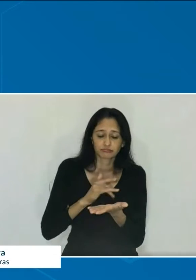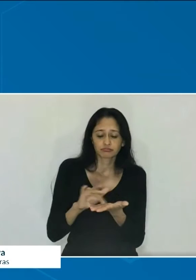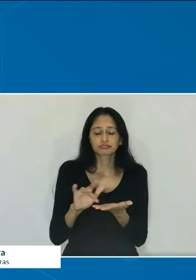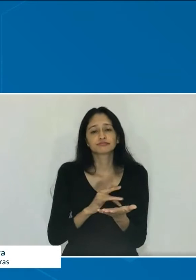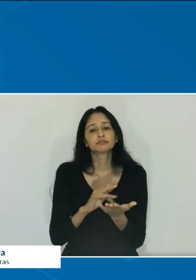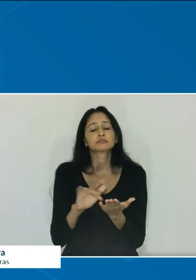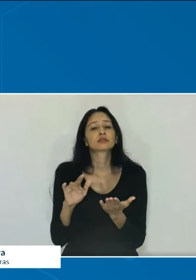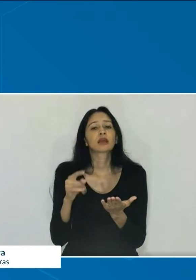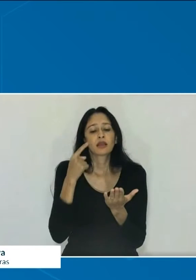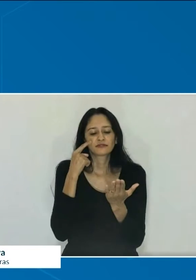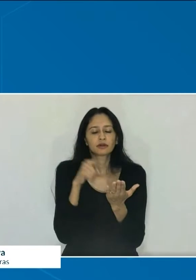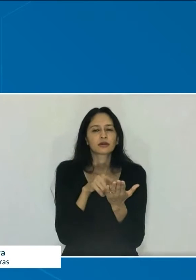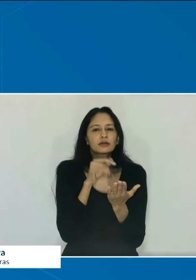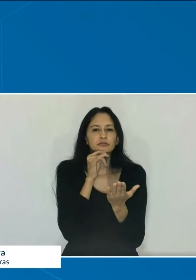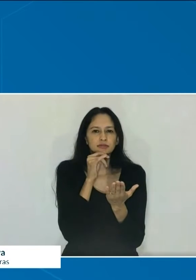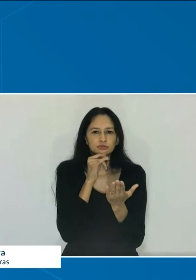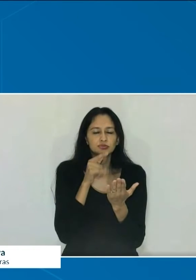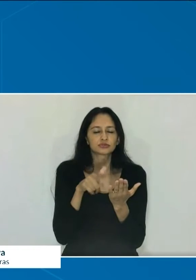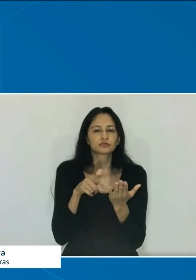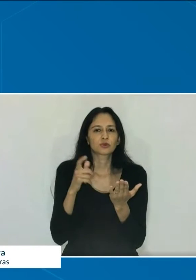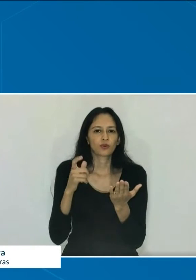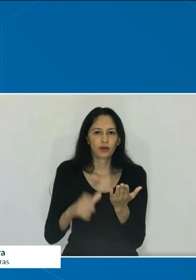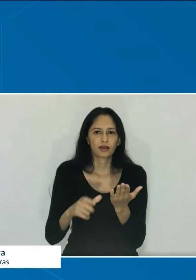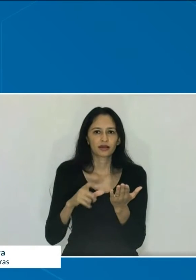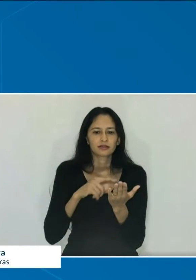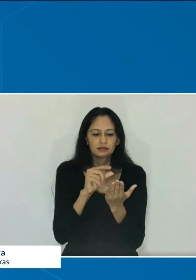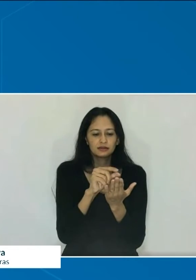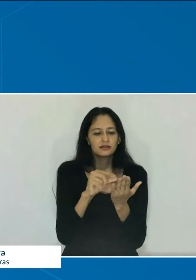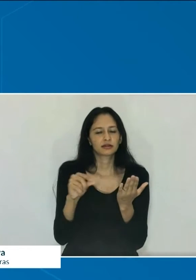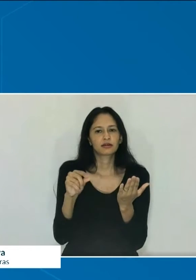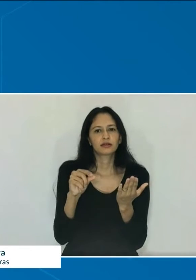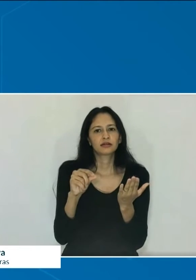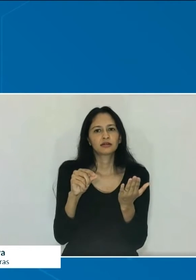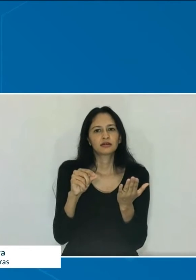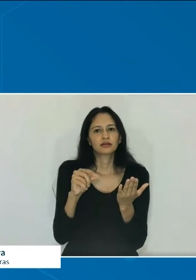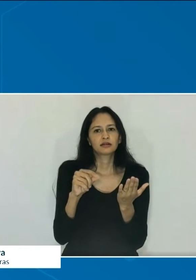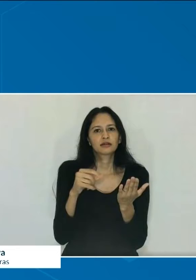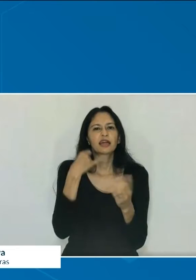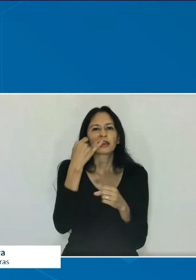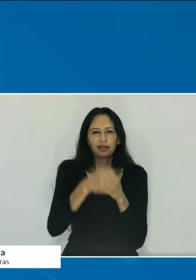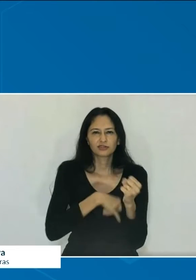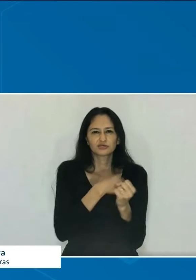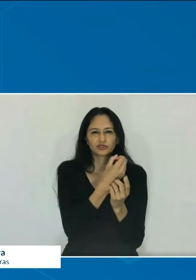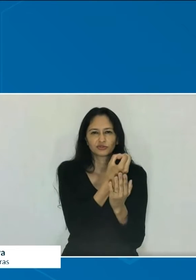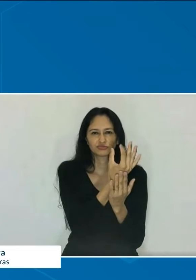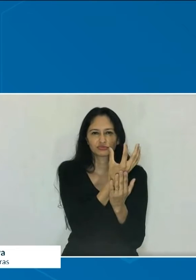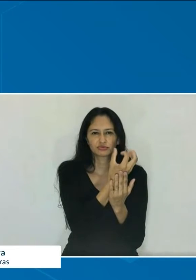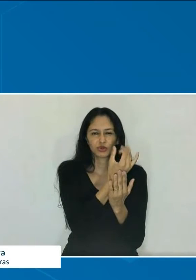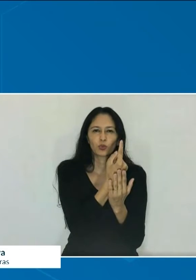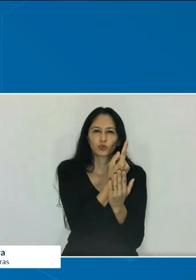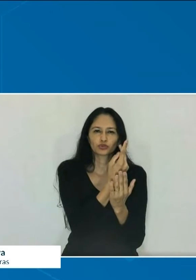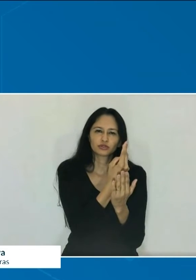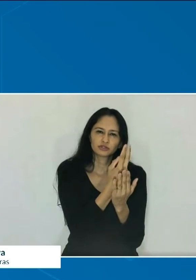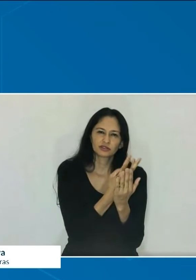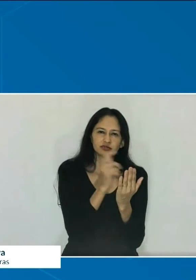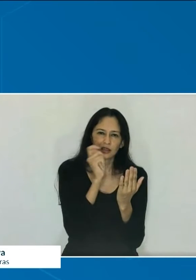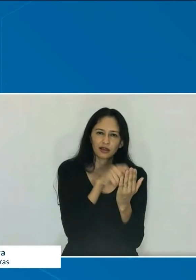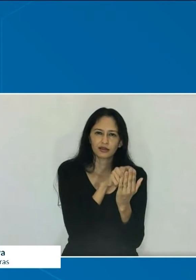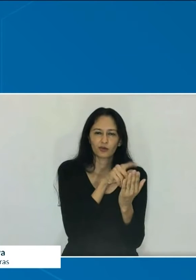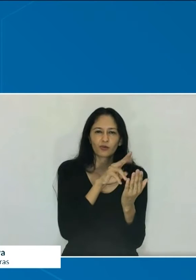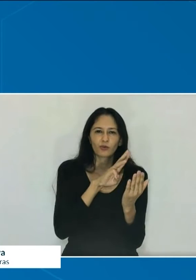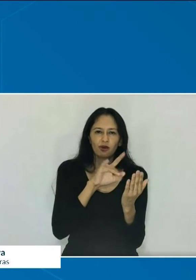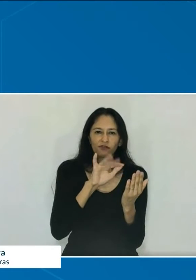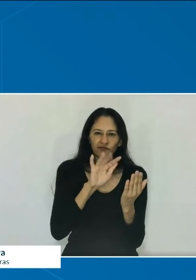por exemplo, que quando você chega no lugar, aparece assim, estou as redes disponíveis, certo? Rede 1, 2 e 3. Como que o